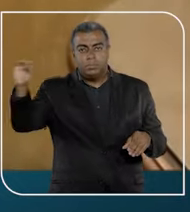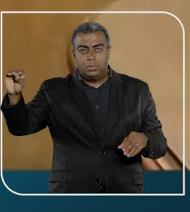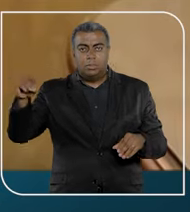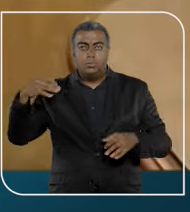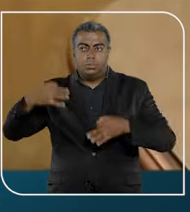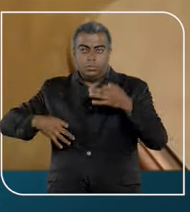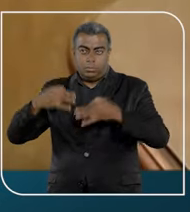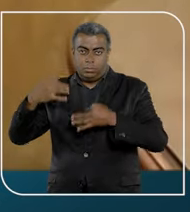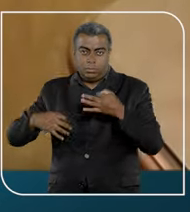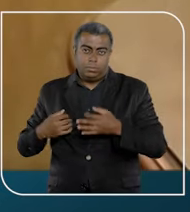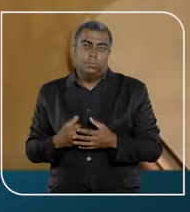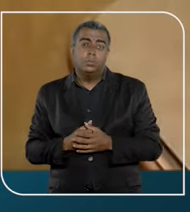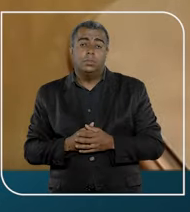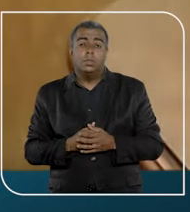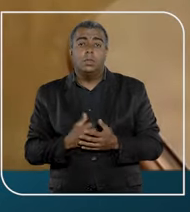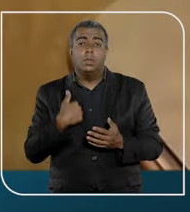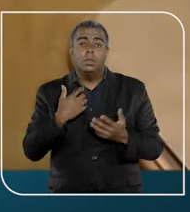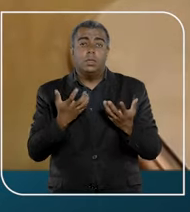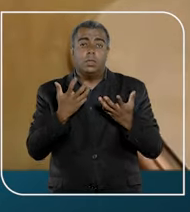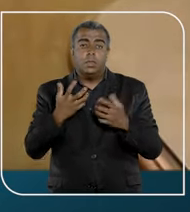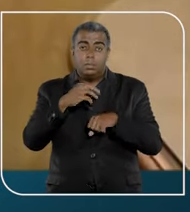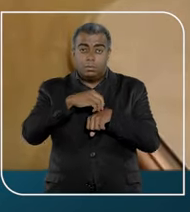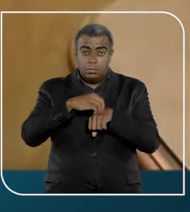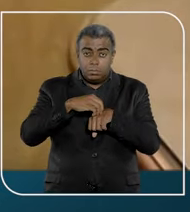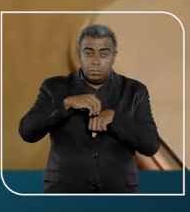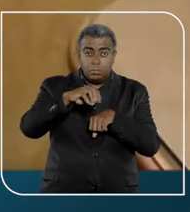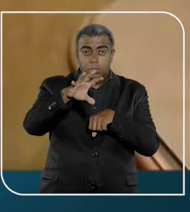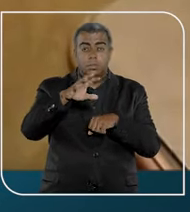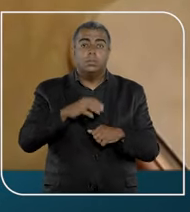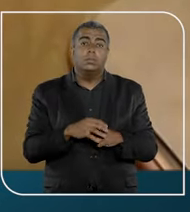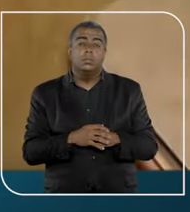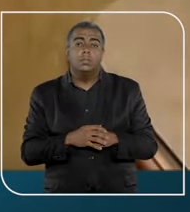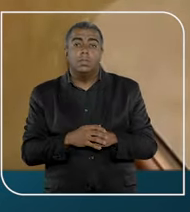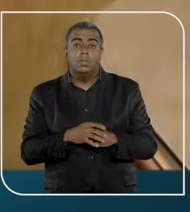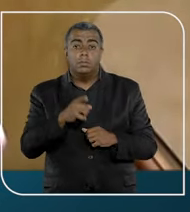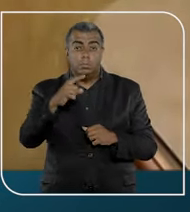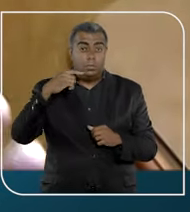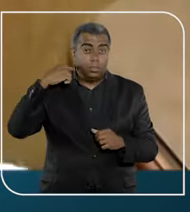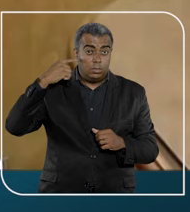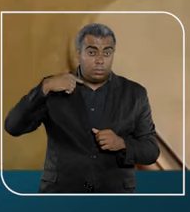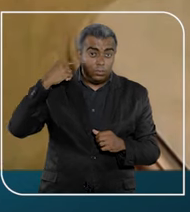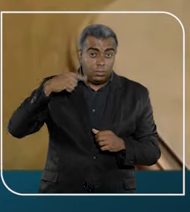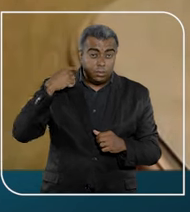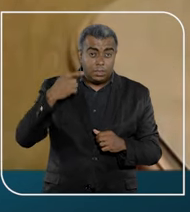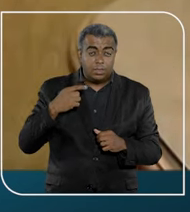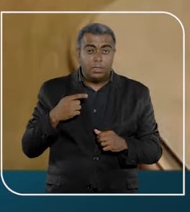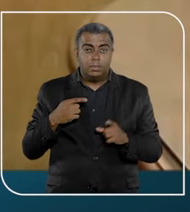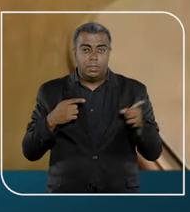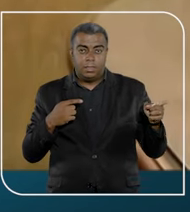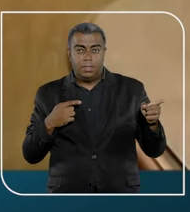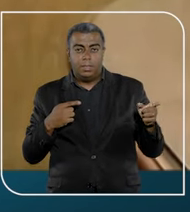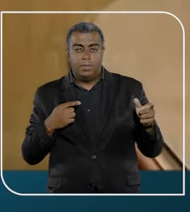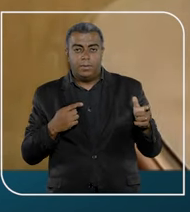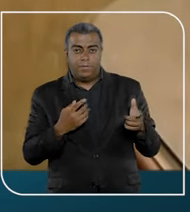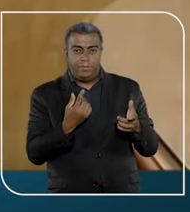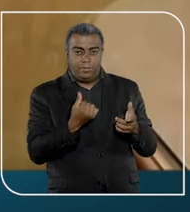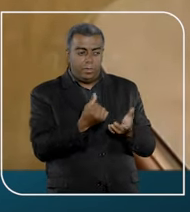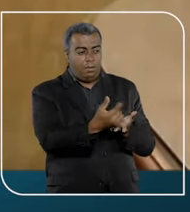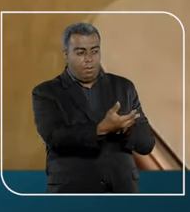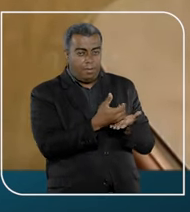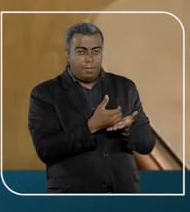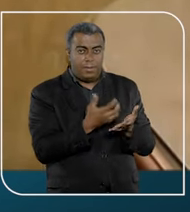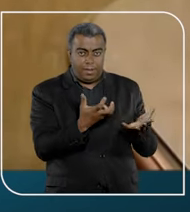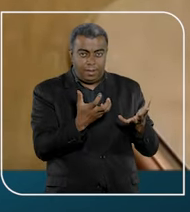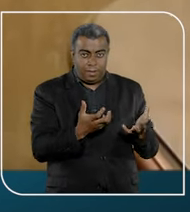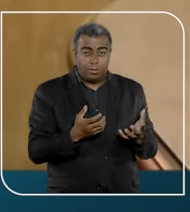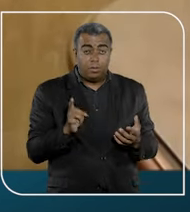já pega o valor e transfere para a conta judicial. E eu queria dar uma dica para os advogados